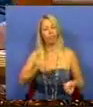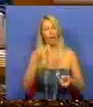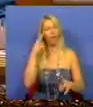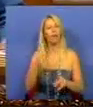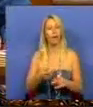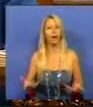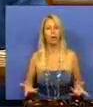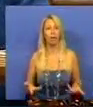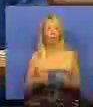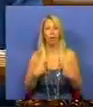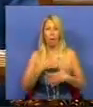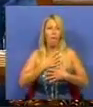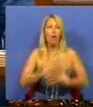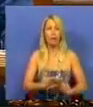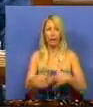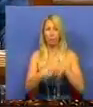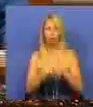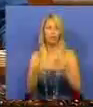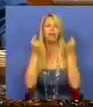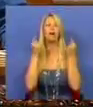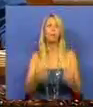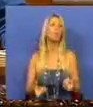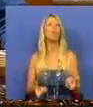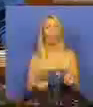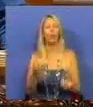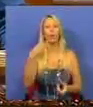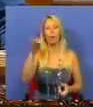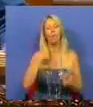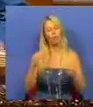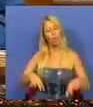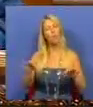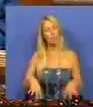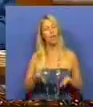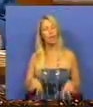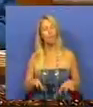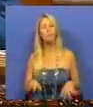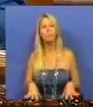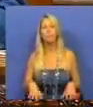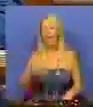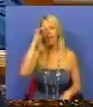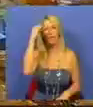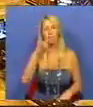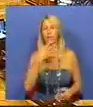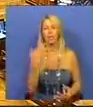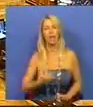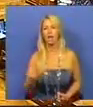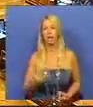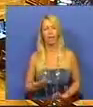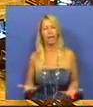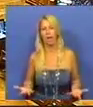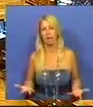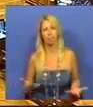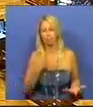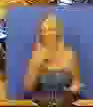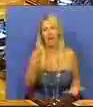Com tão pouca vontade política por parte do Partido Socialista, estou a concluir, é difícil acreditar que